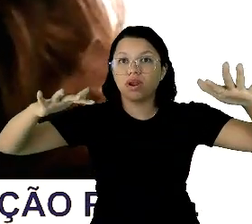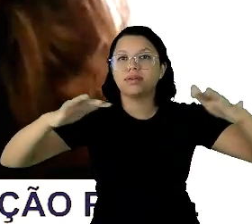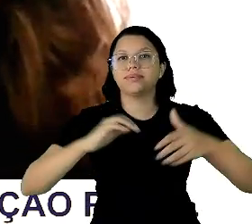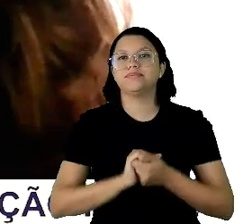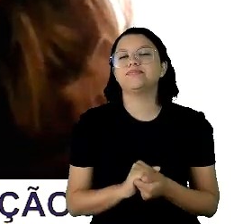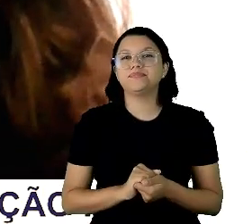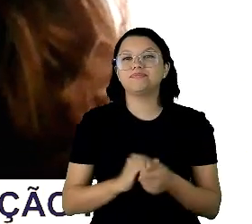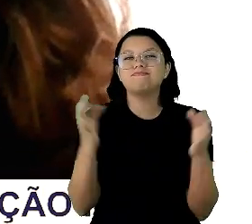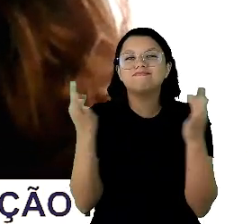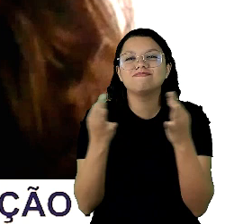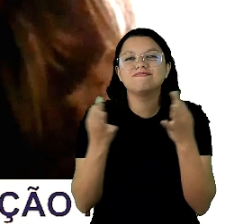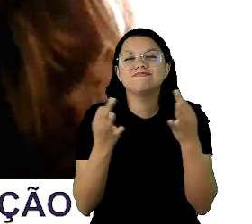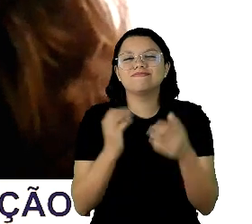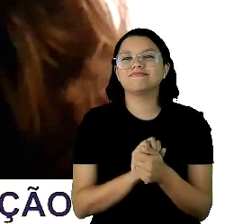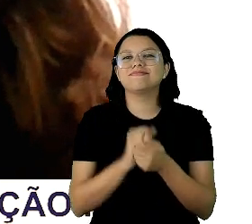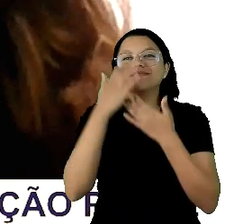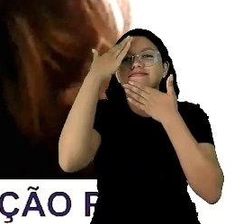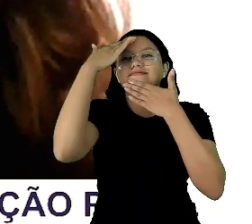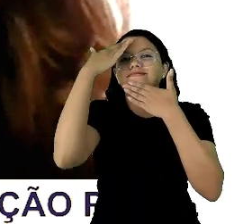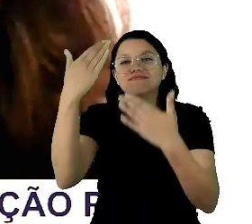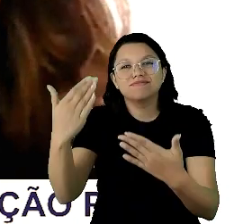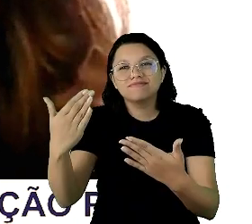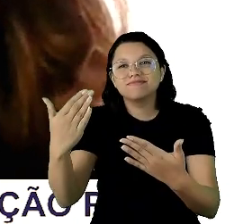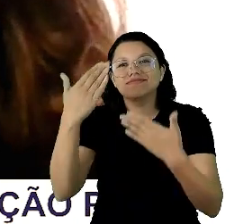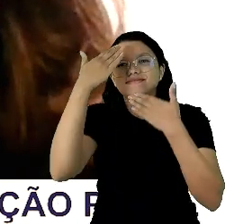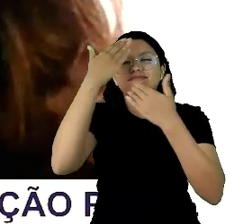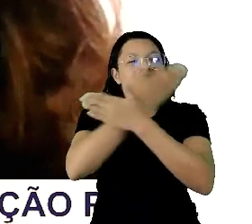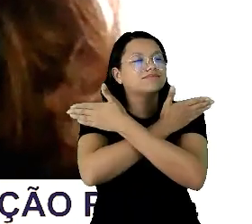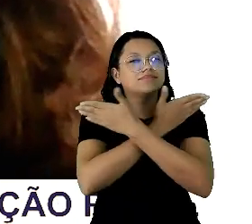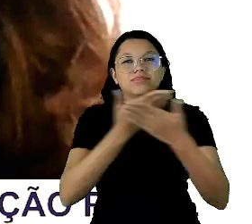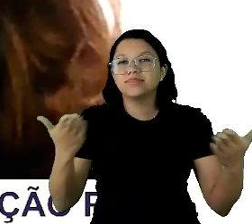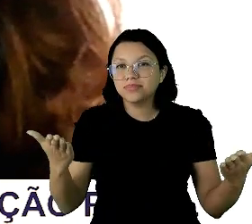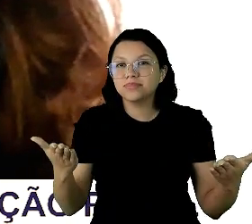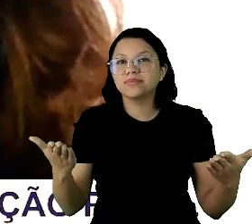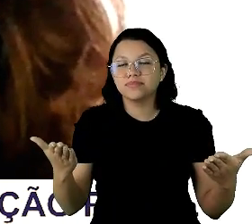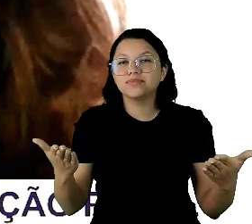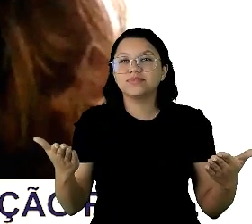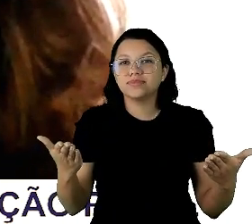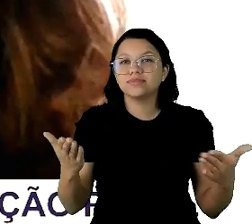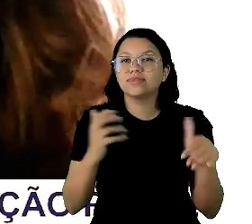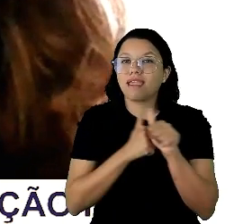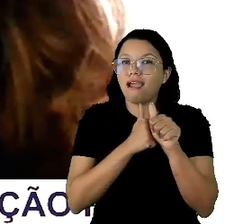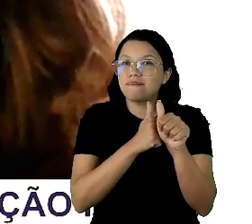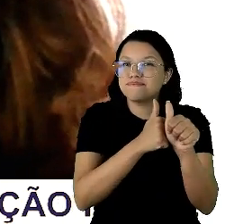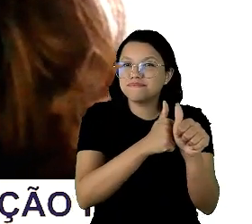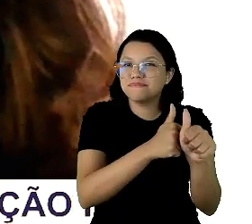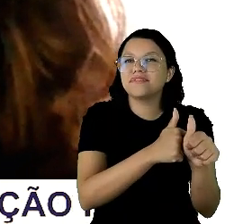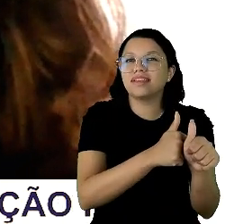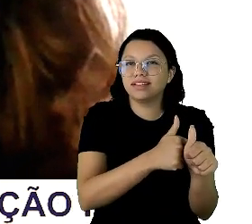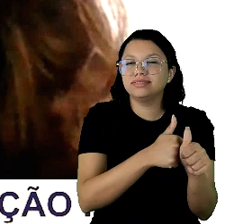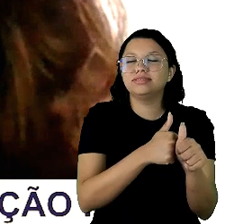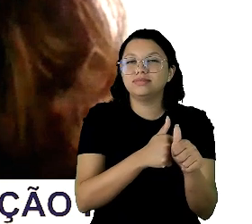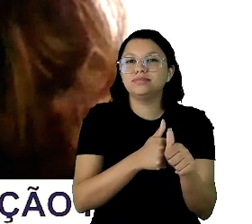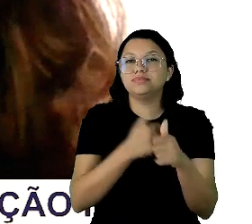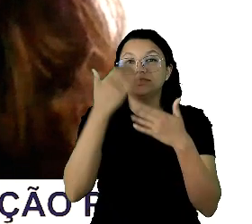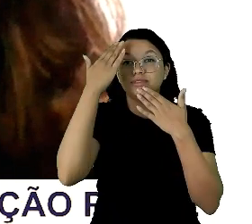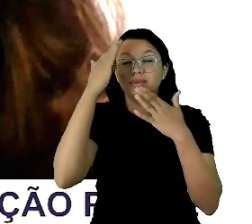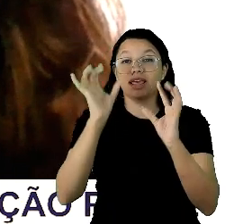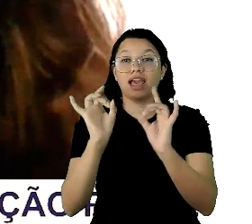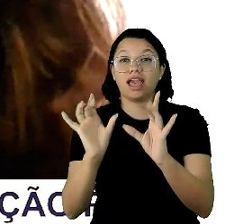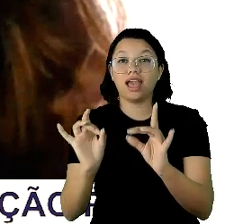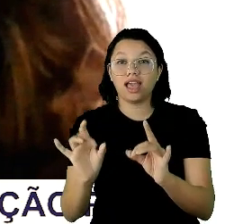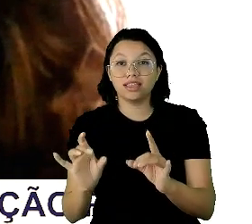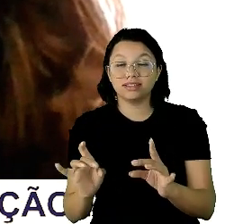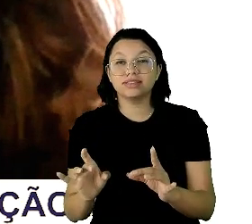muito obrigada a todos que nos acompanharam, obrigada em especial aqueles que